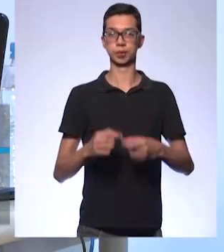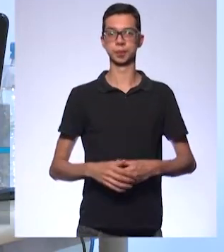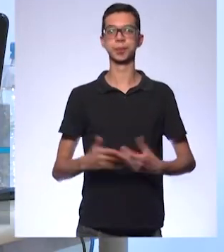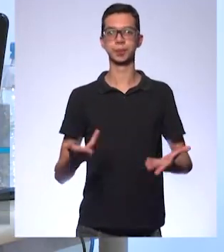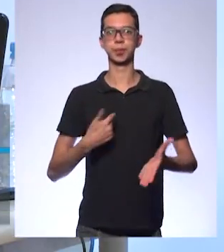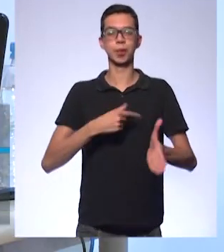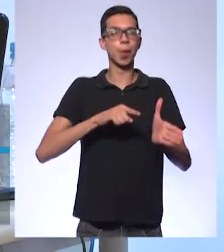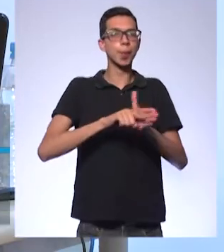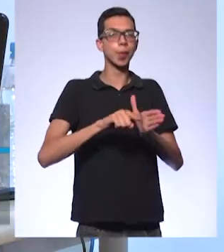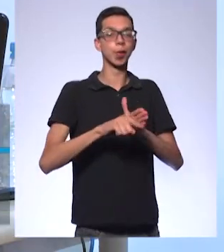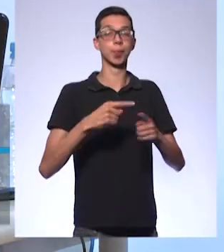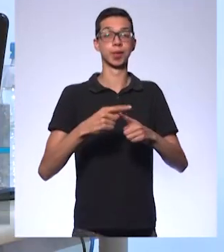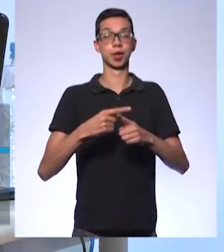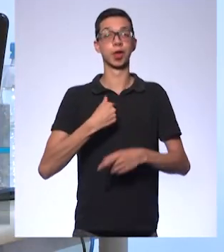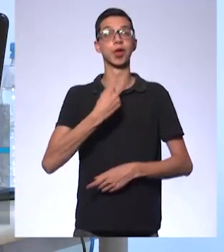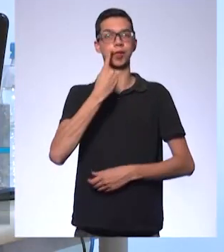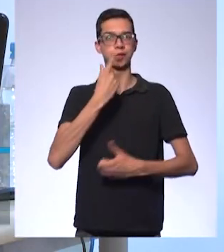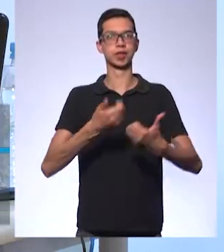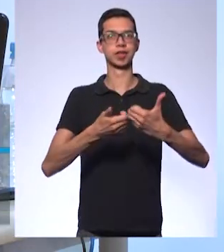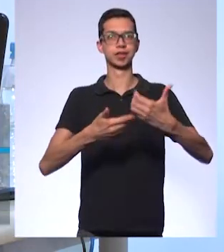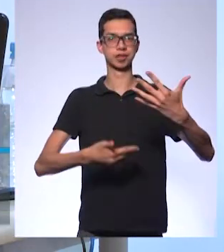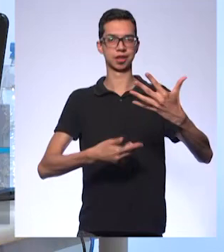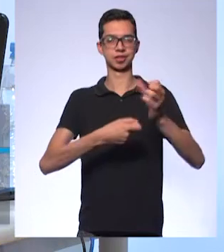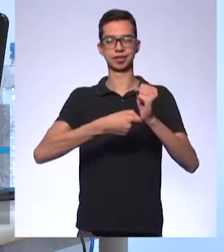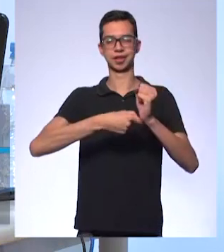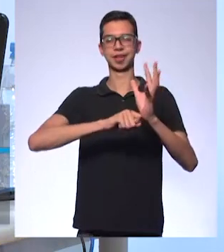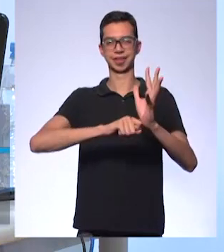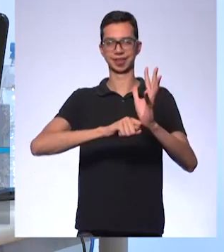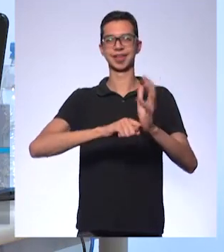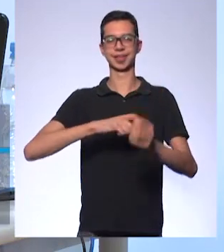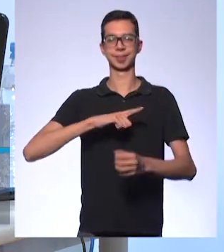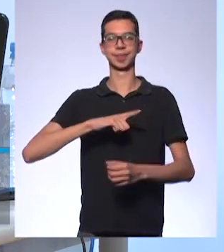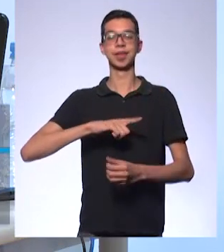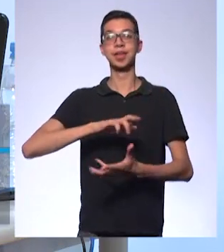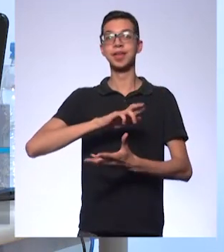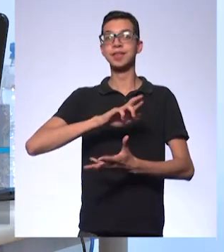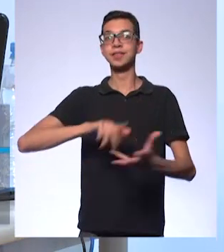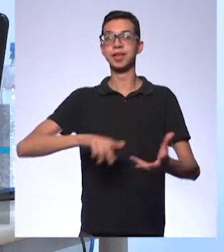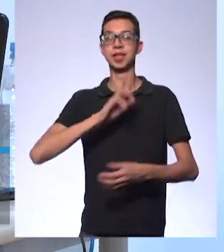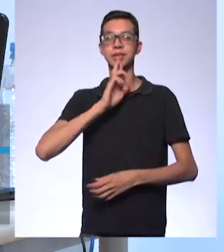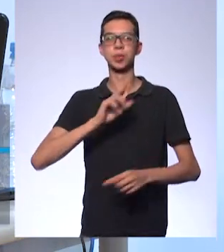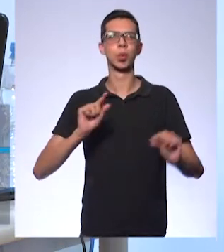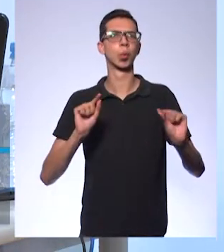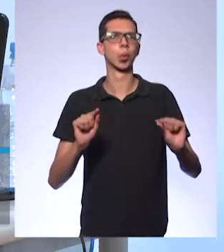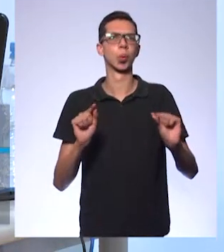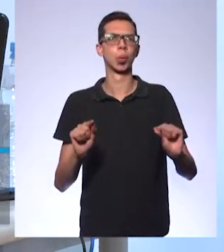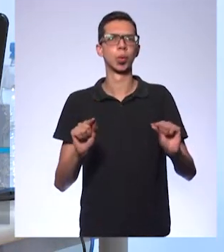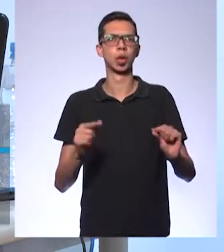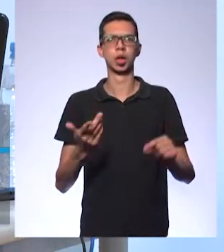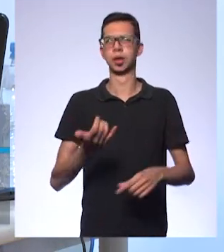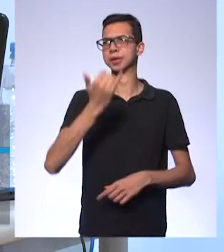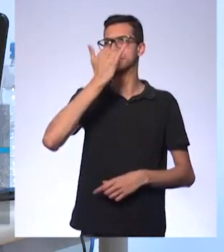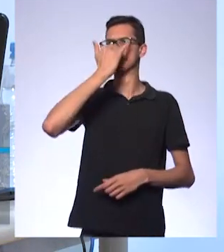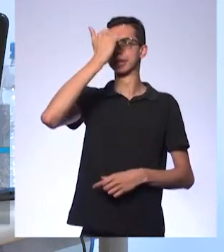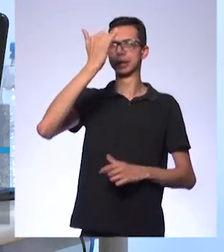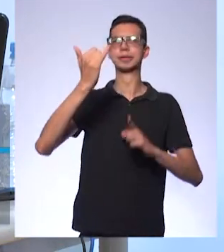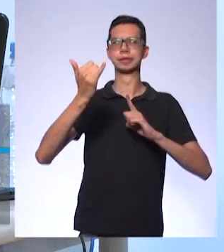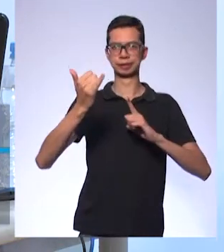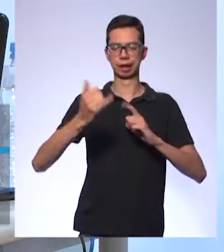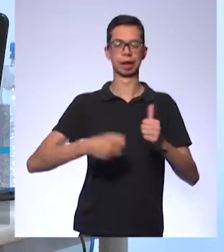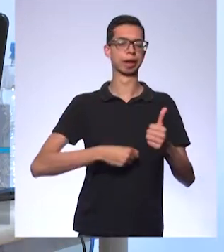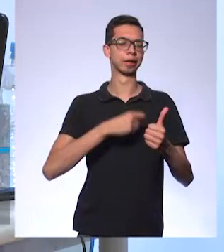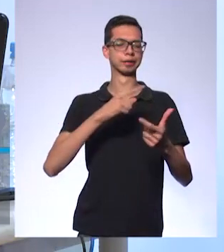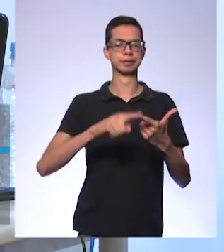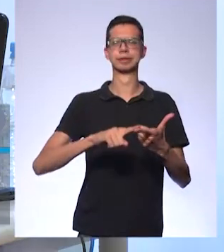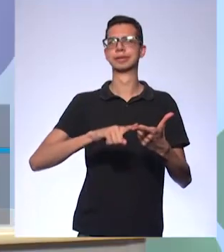isso porque eu vi os alunos no chat. O chat estava aberto aqui. Aí eles estavam lá. O que ganha? Ganha desgraça. Exatamente. No